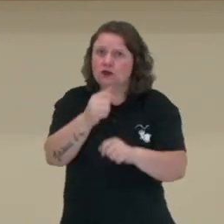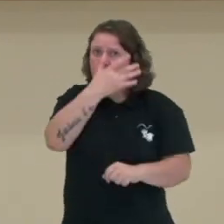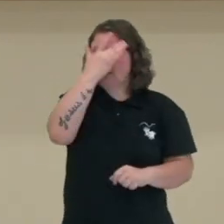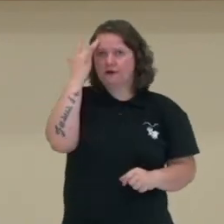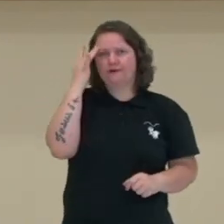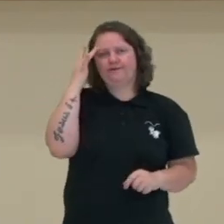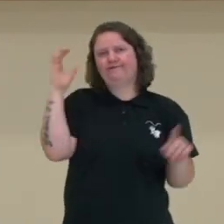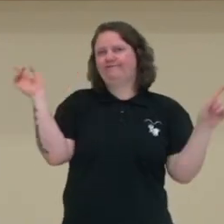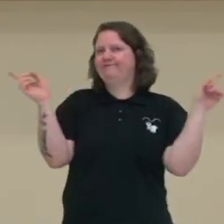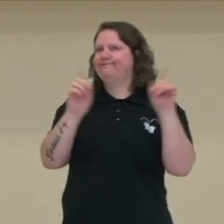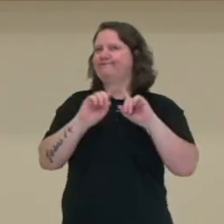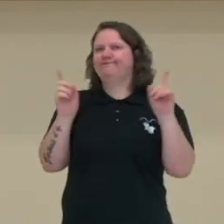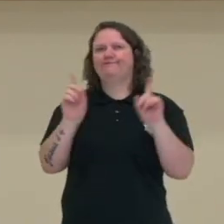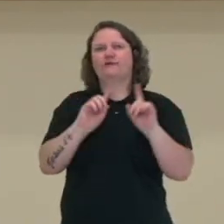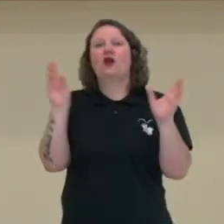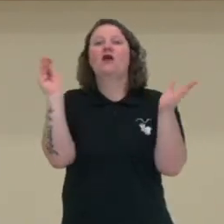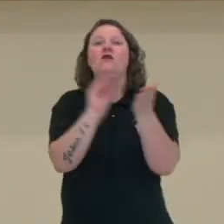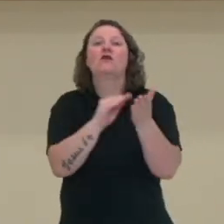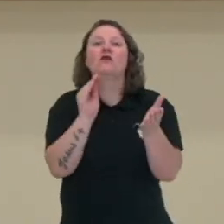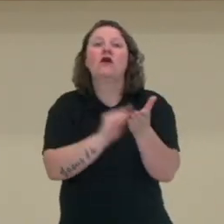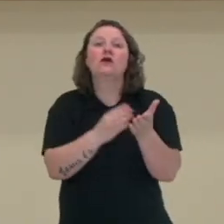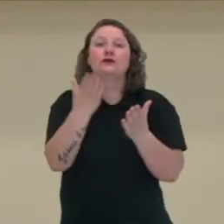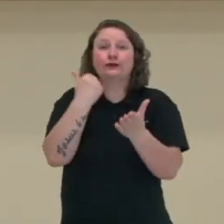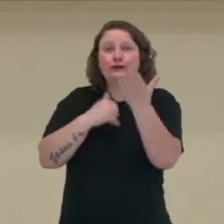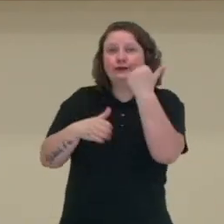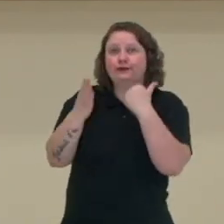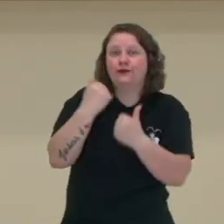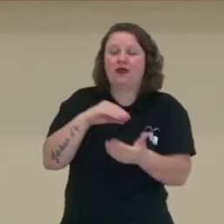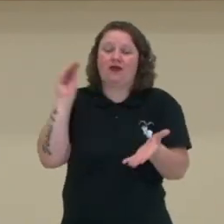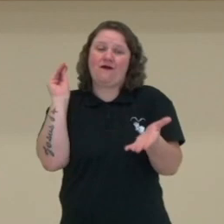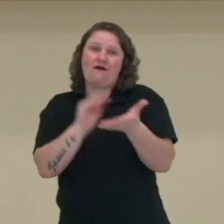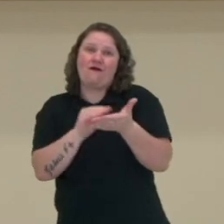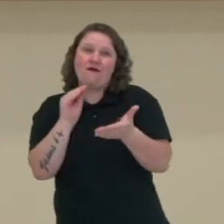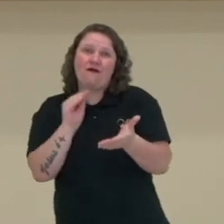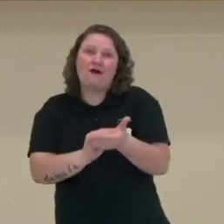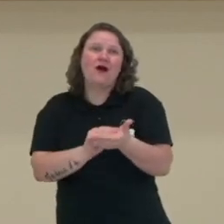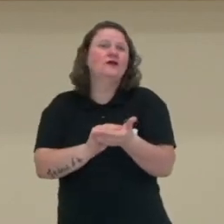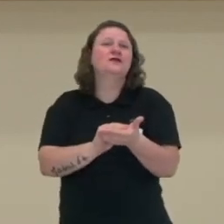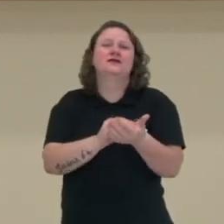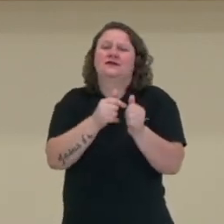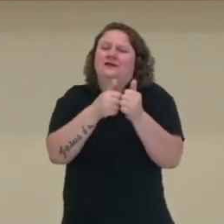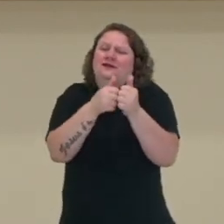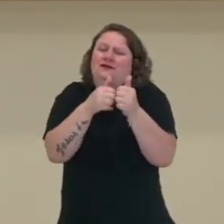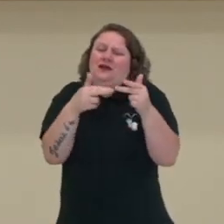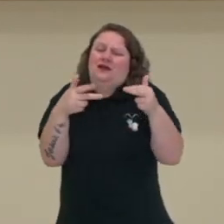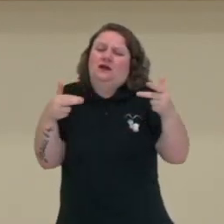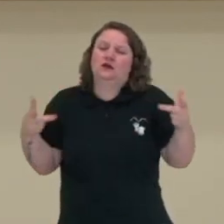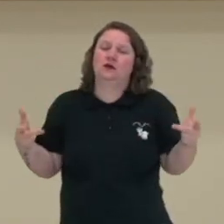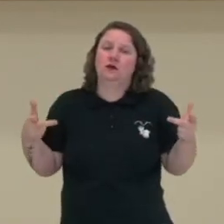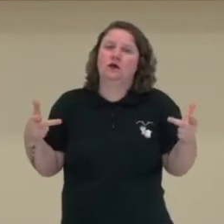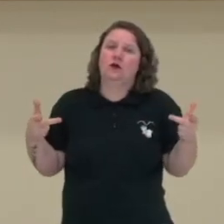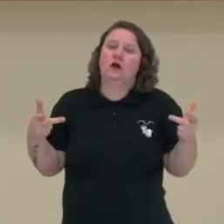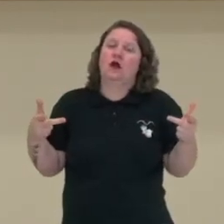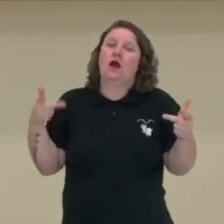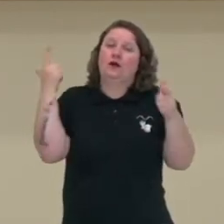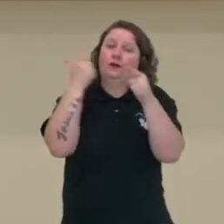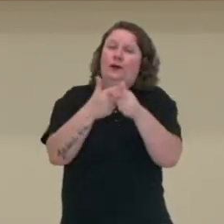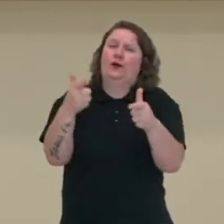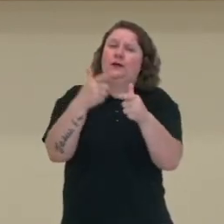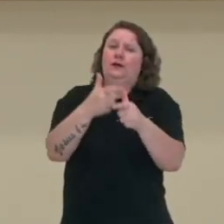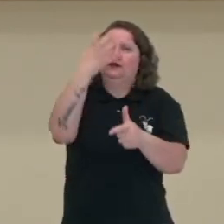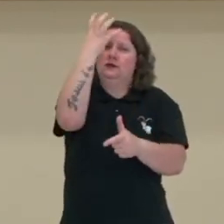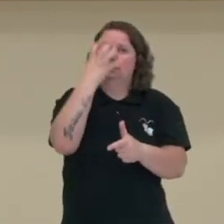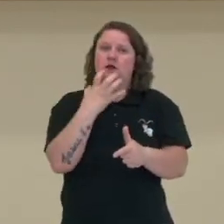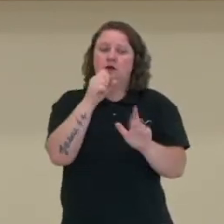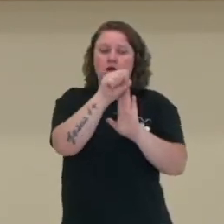Não. Resultado, vai ter também um que nós podemos chamar de uma crise do feudalismo e principalmente nos